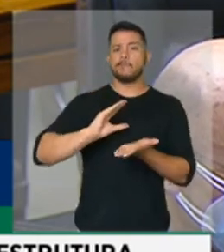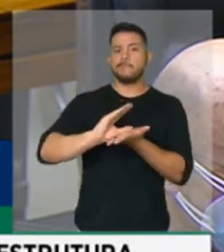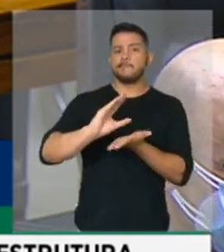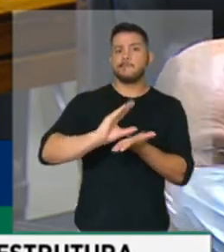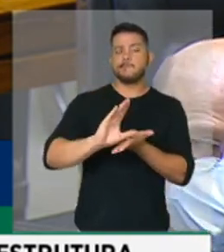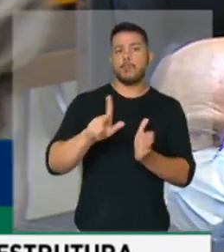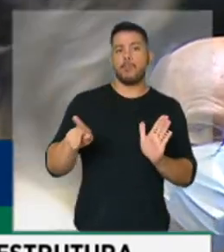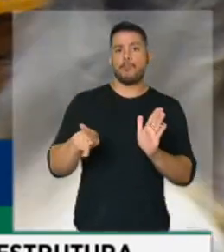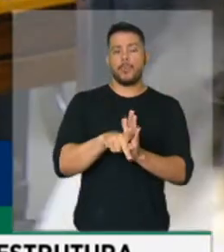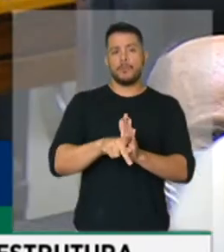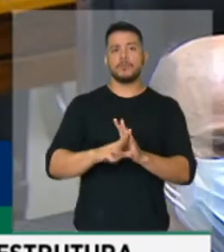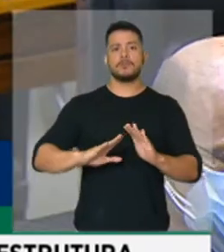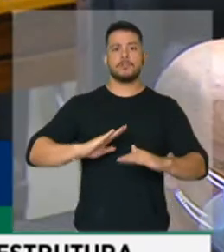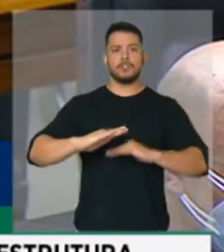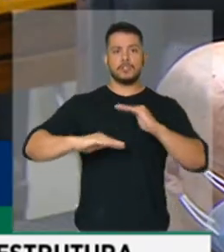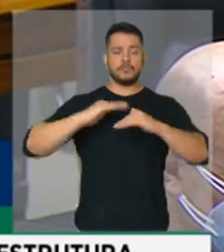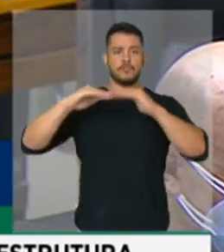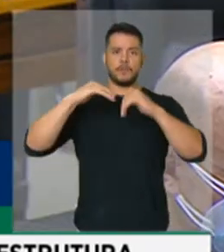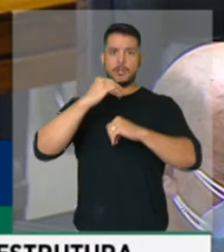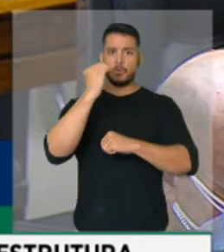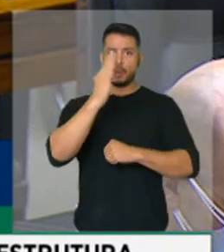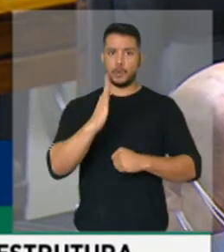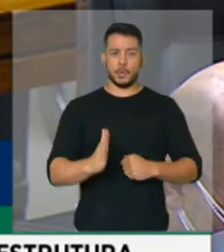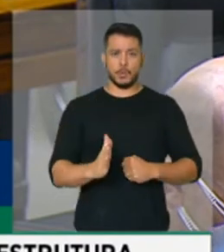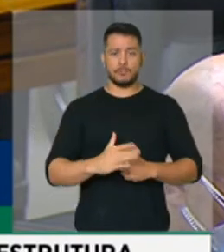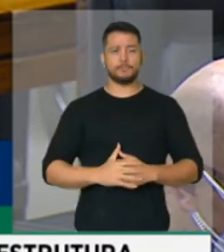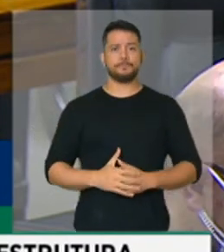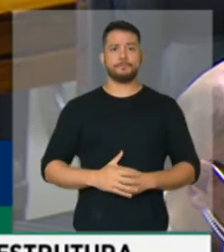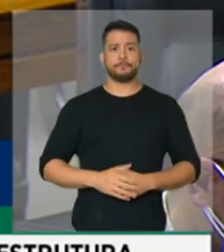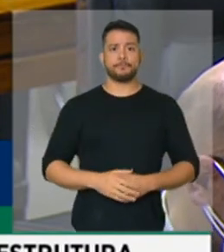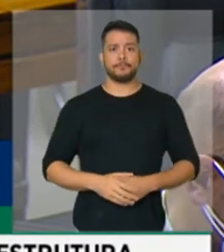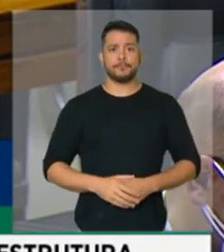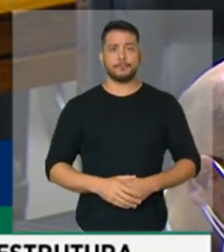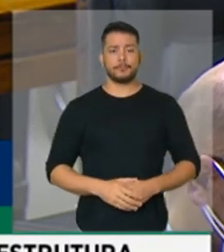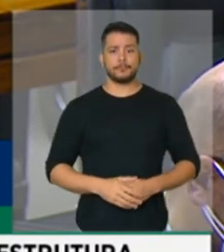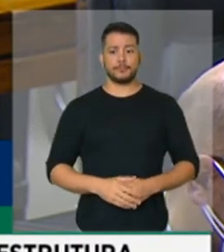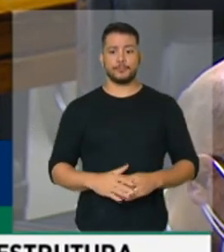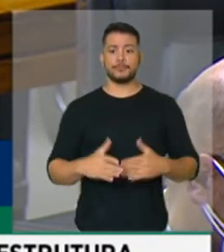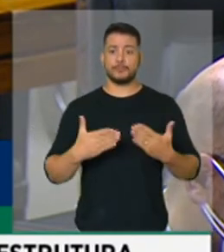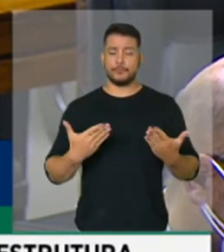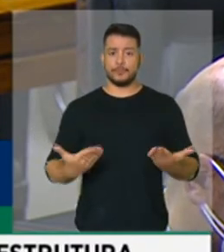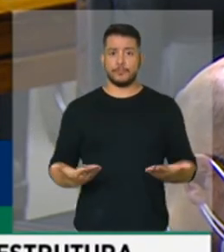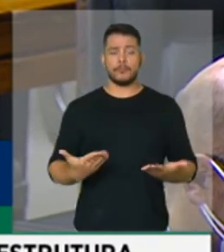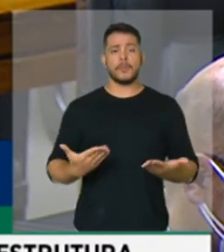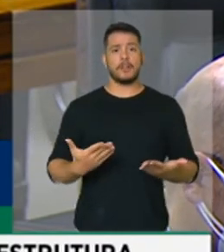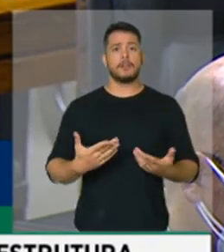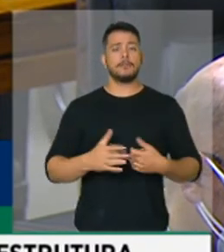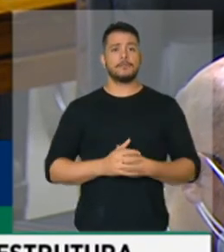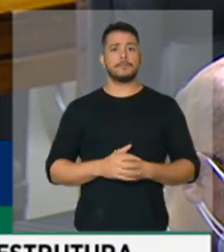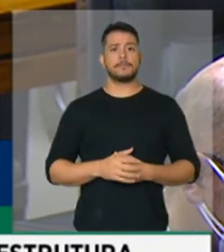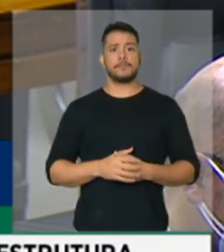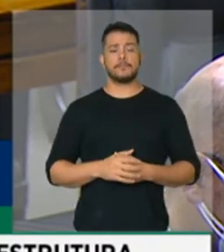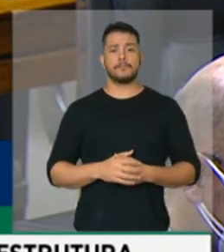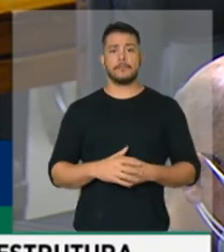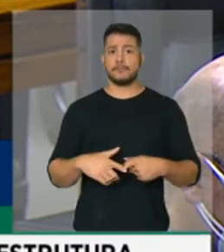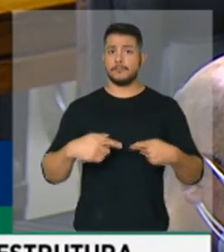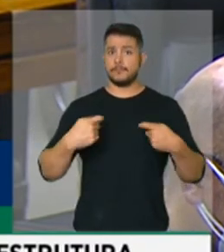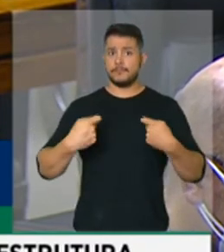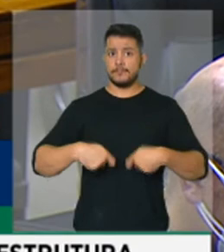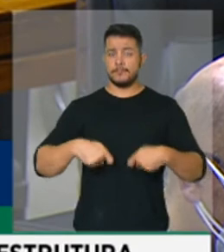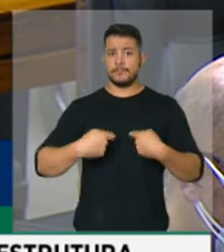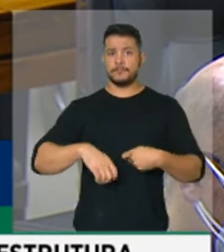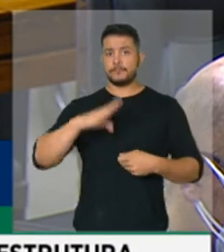do nosso Brasil. E essa alavancagem, senhor presidente, depende necessariamente de